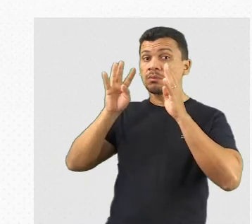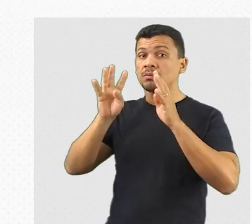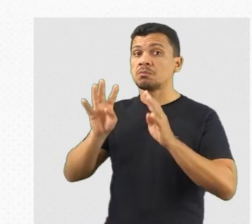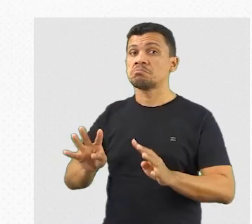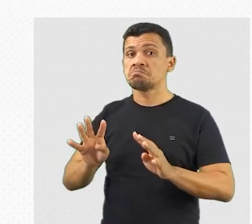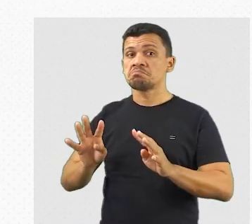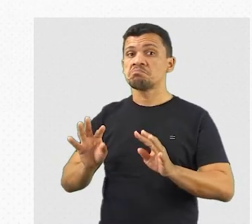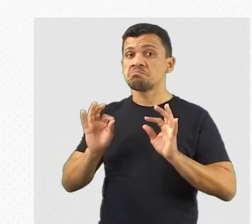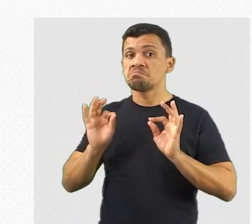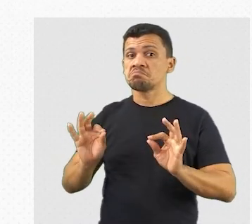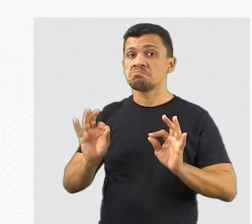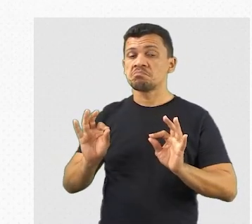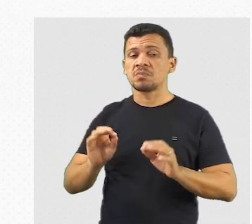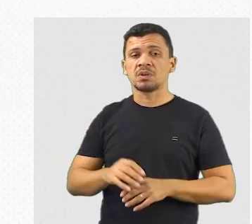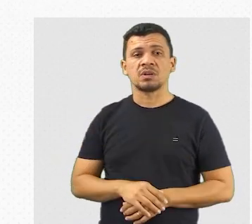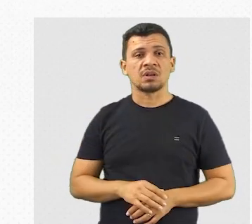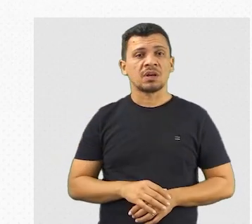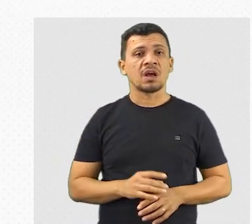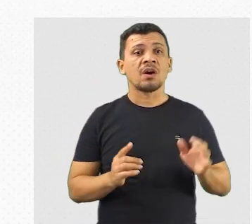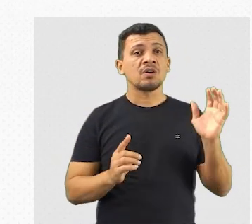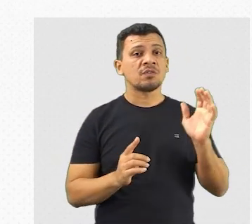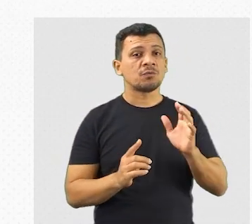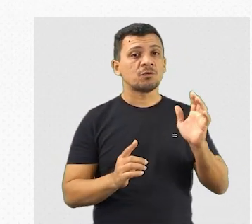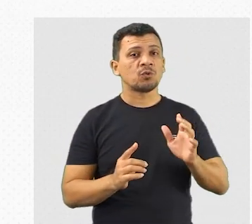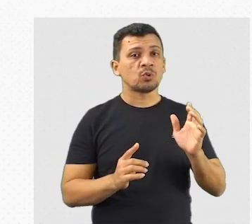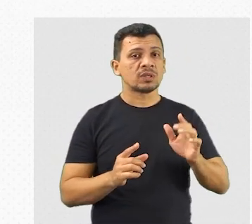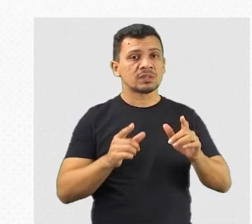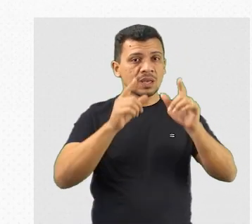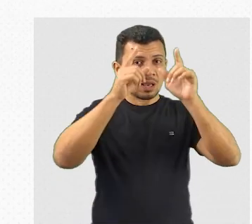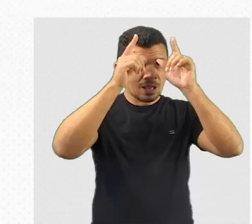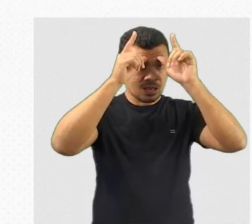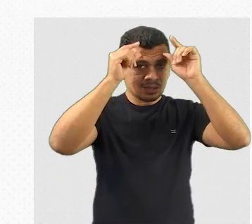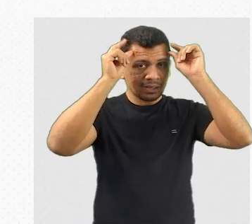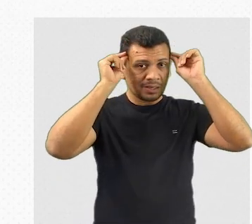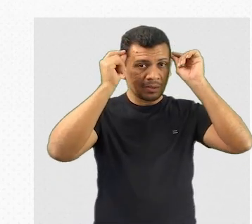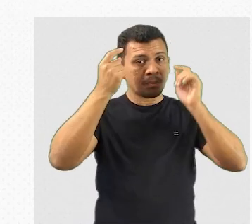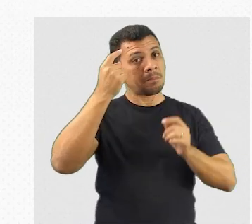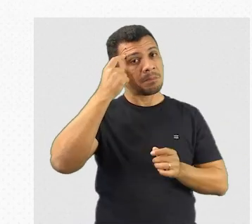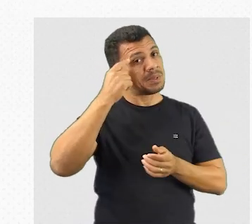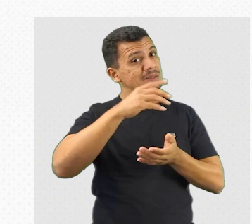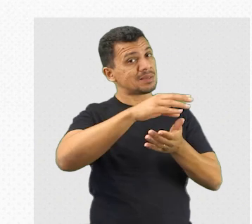ostentação. Ela vem da influência tanto grega, por isso que a gente acha que é uma cópia dos gregos,